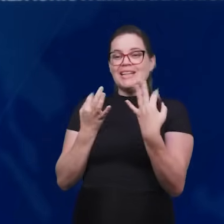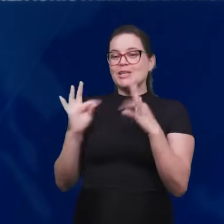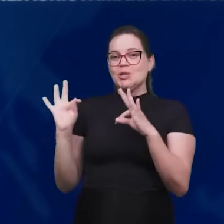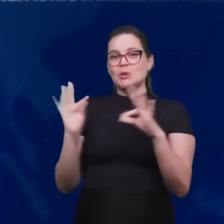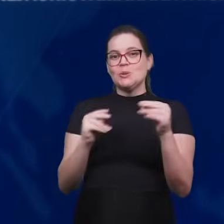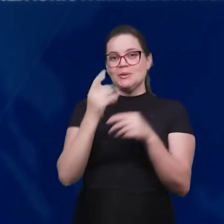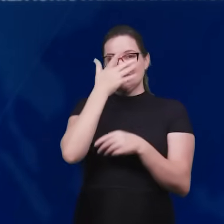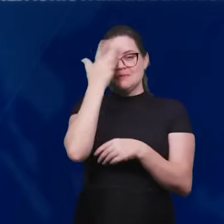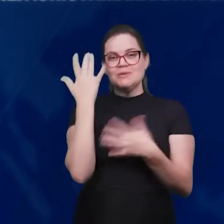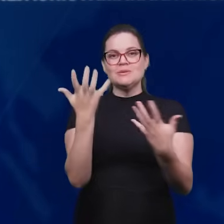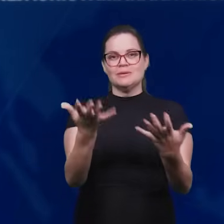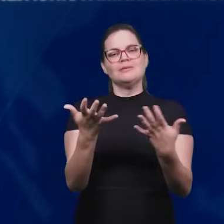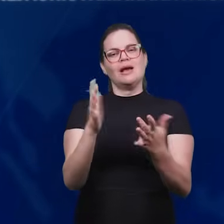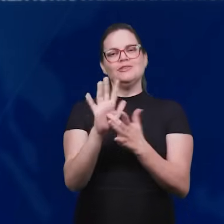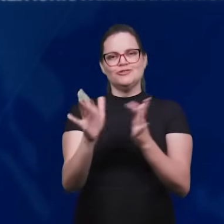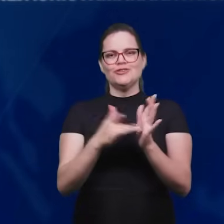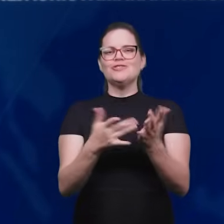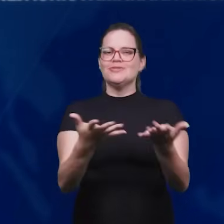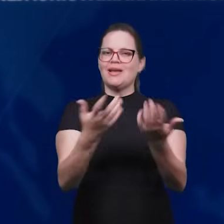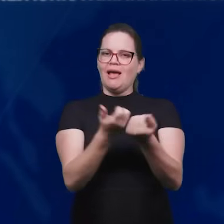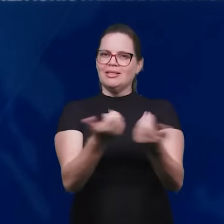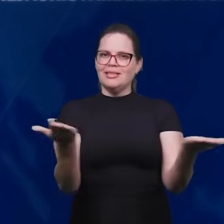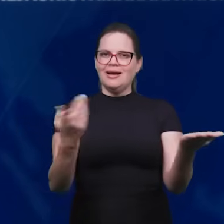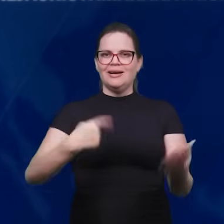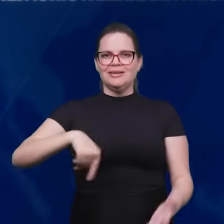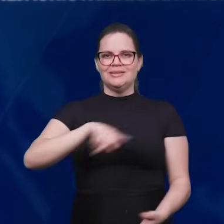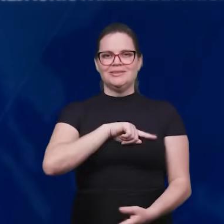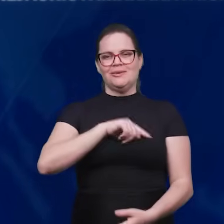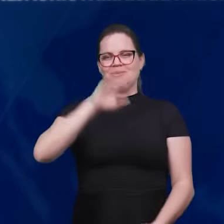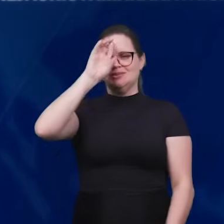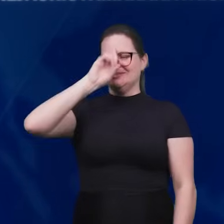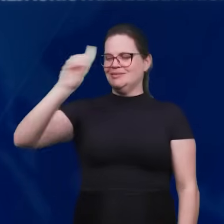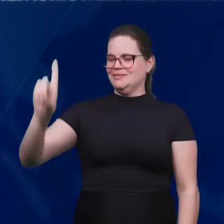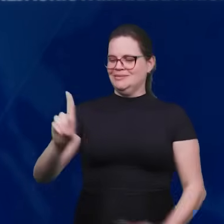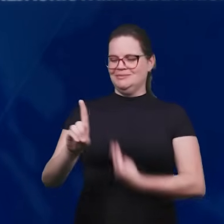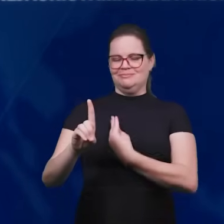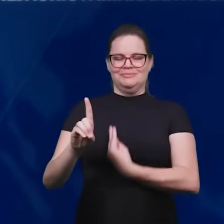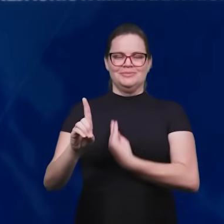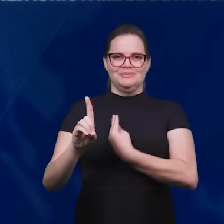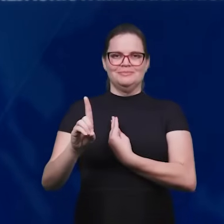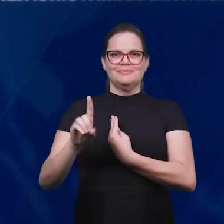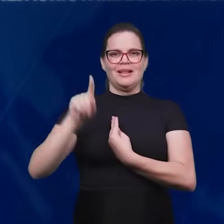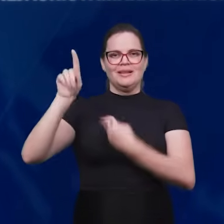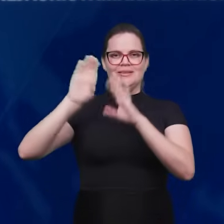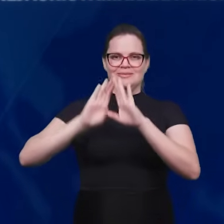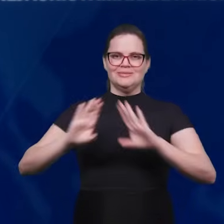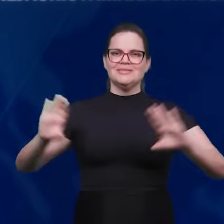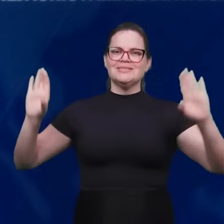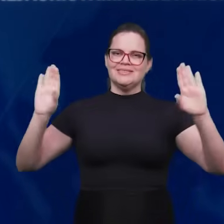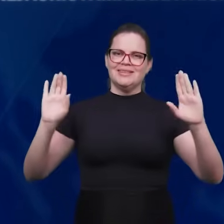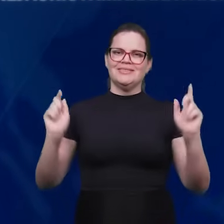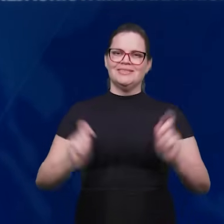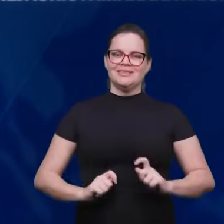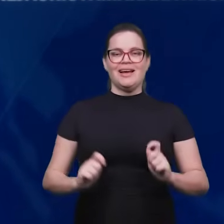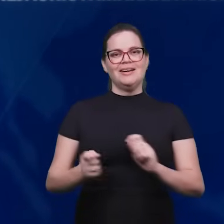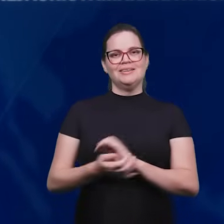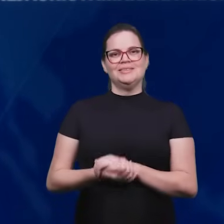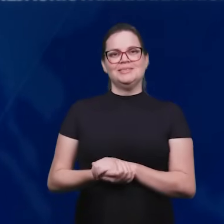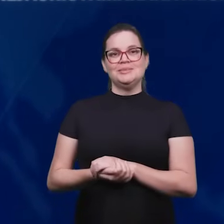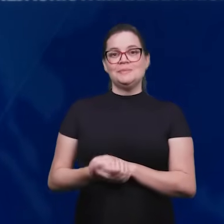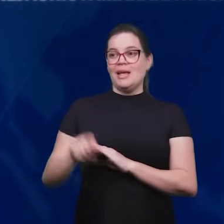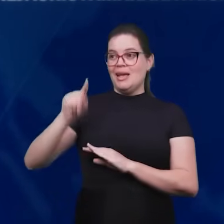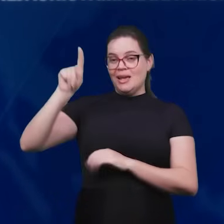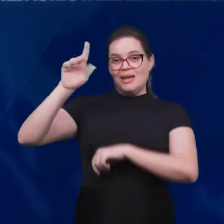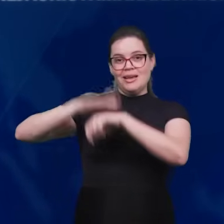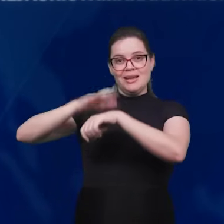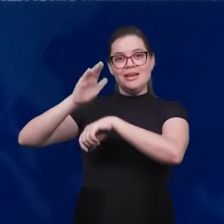quer. Jesus tem para nós, na sua presença, na eternidade, nas moradas que Ele